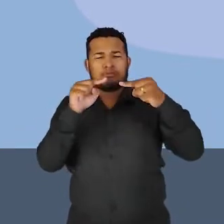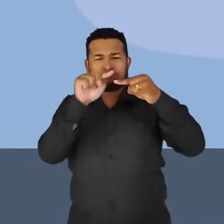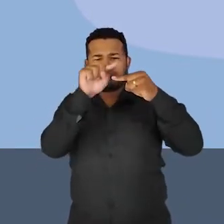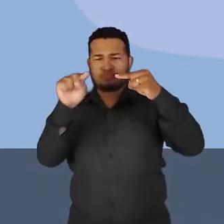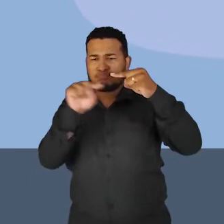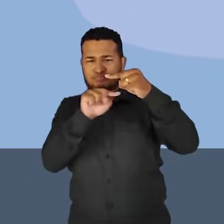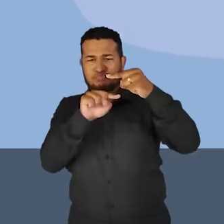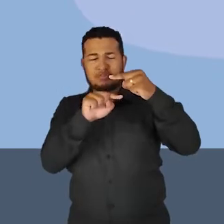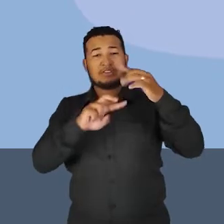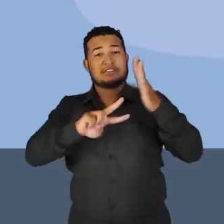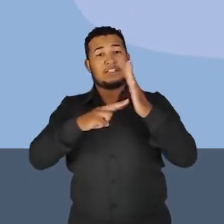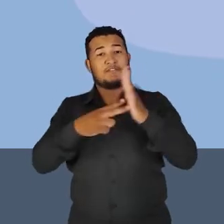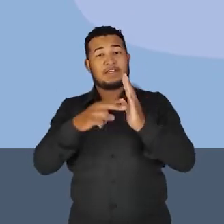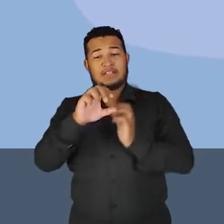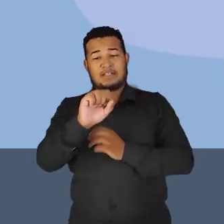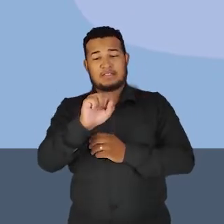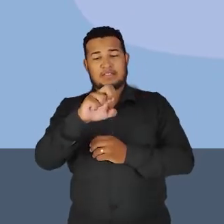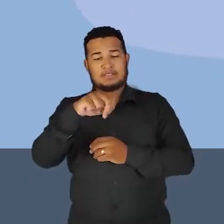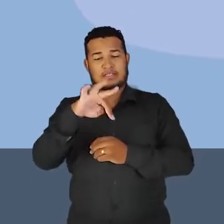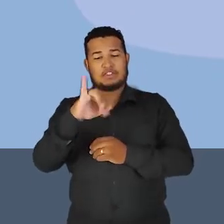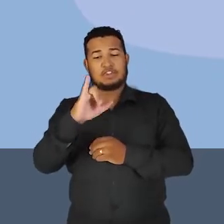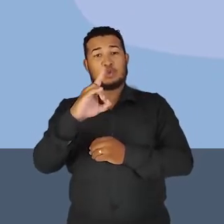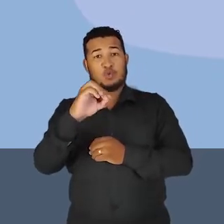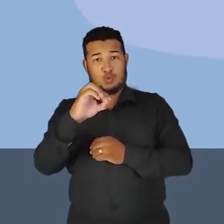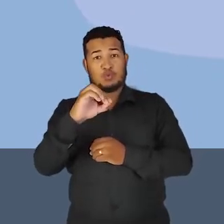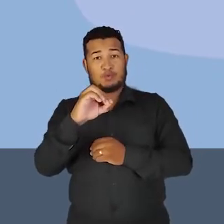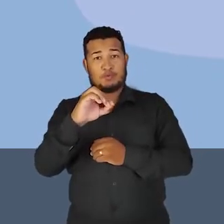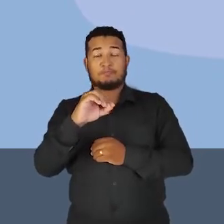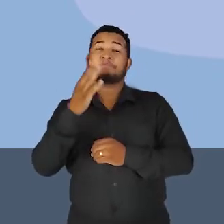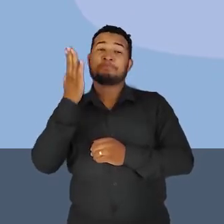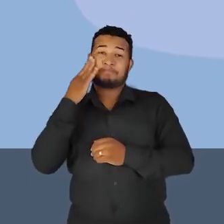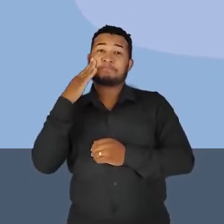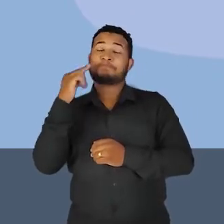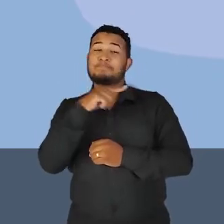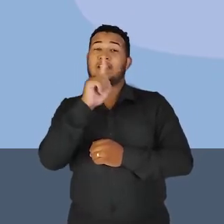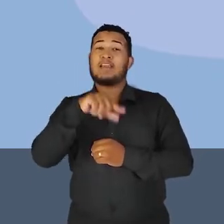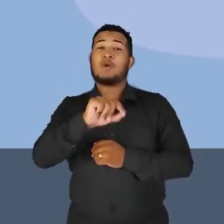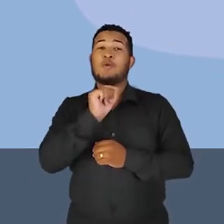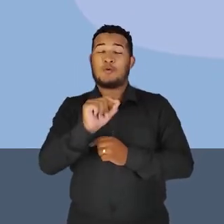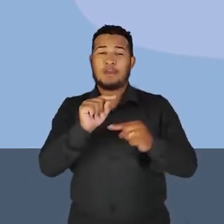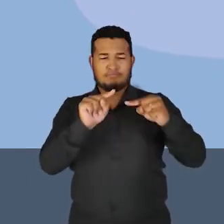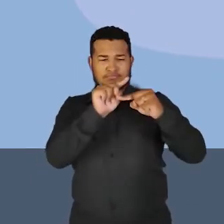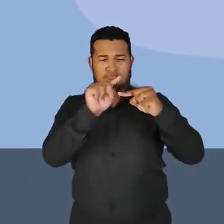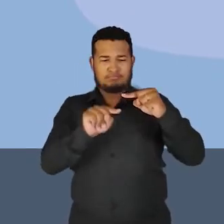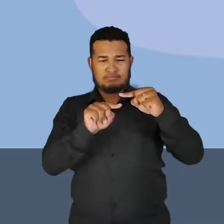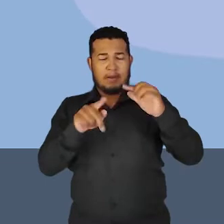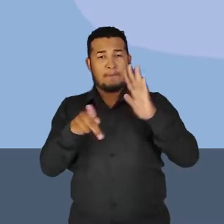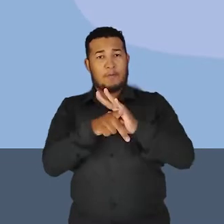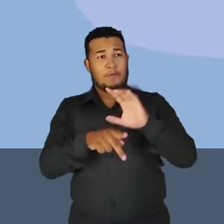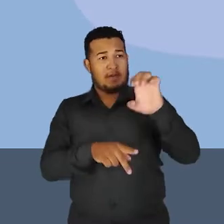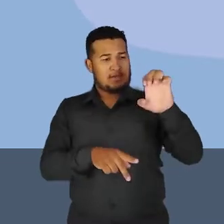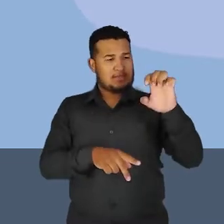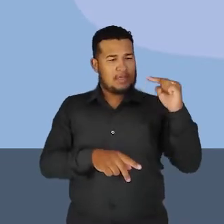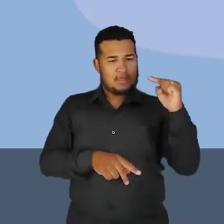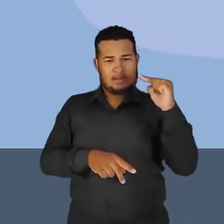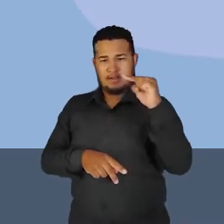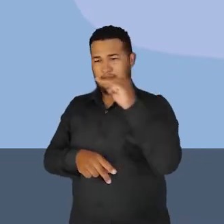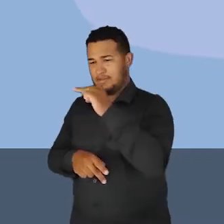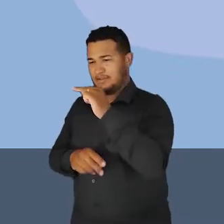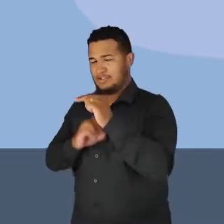o sentido desta dita força resultante. E no nosso exemplo aqui, ela está da esquerda para a